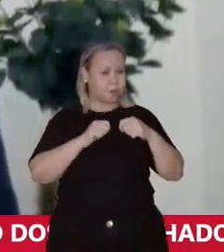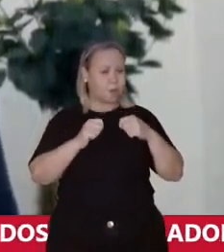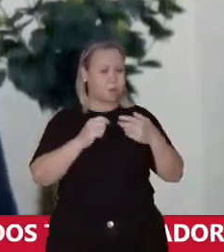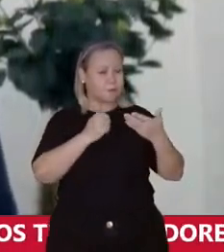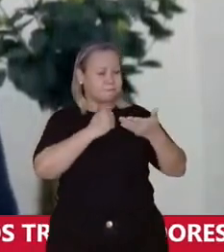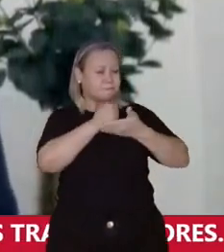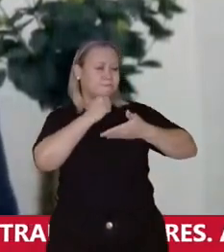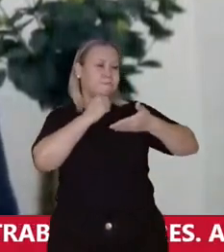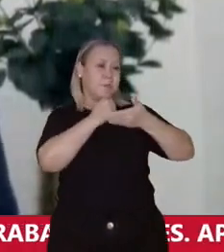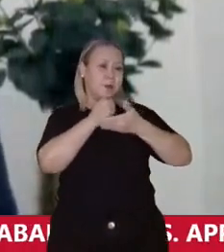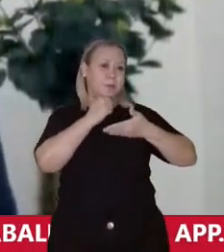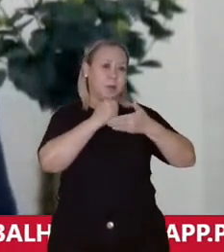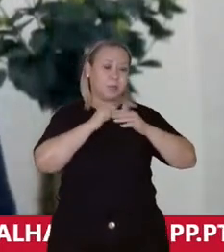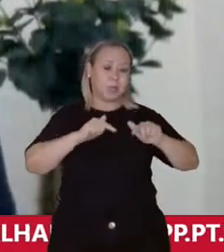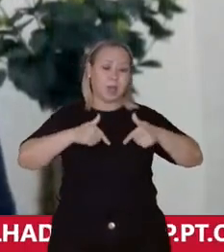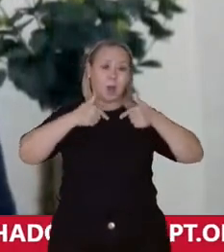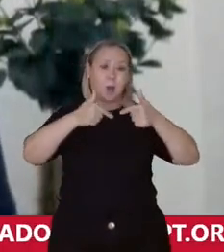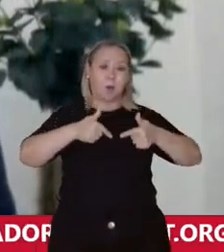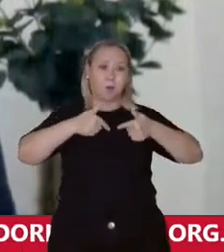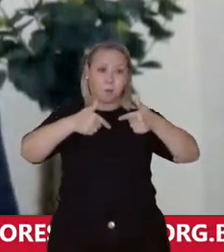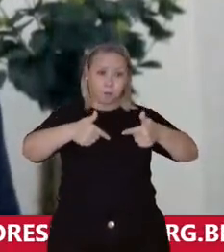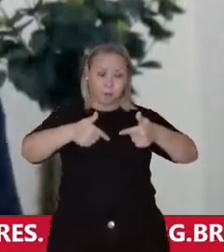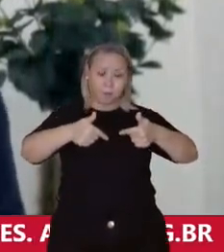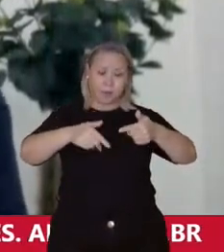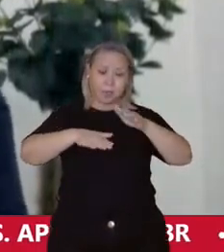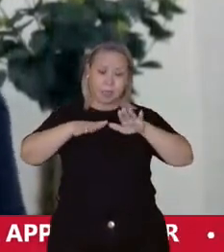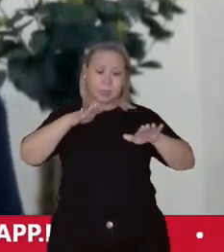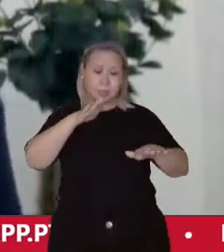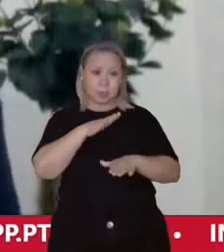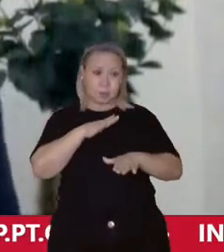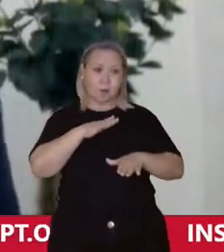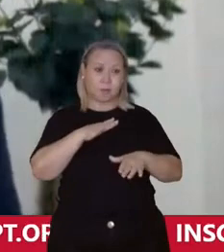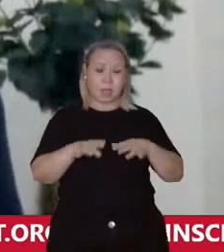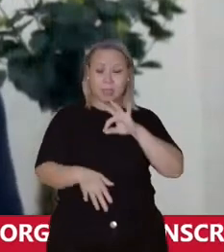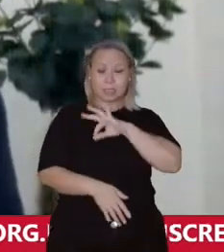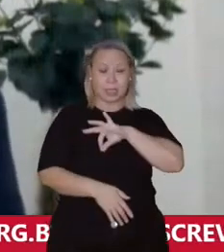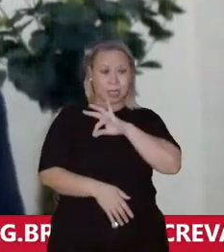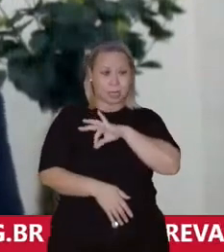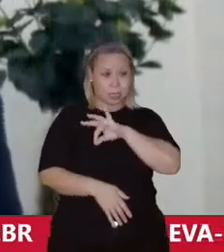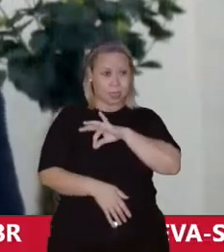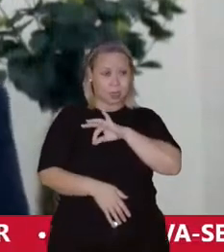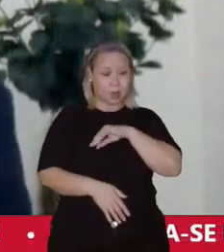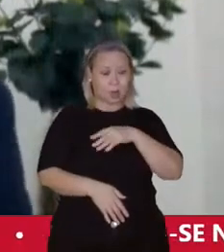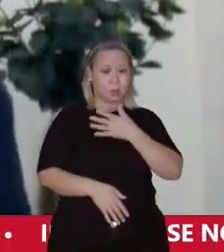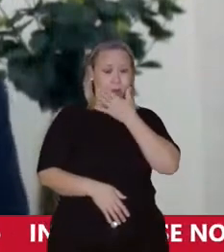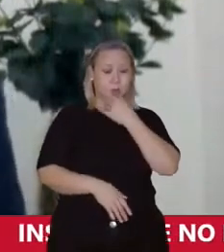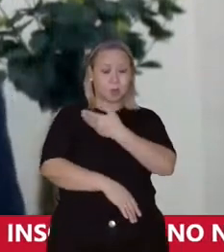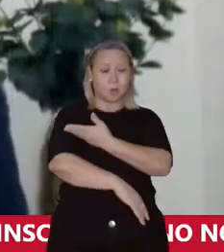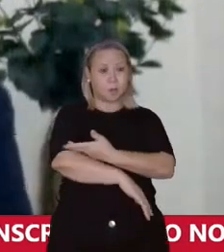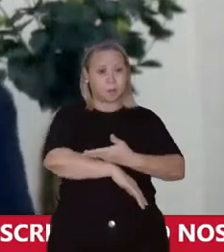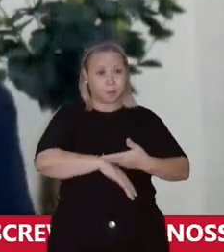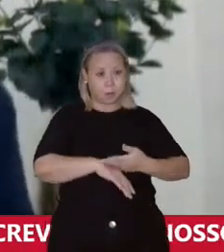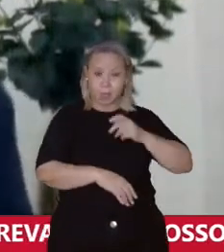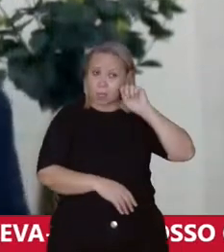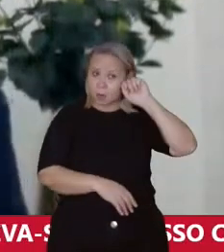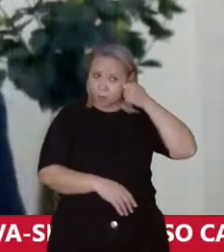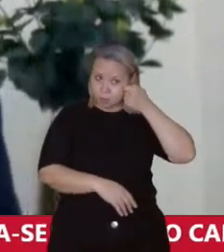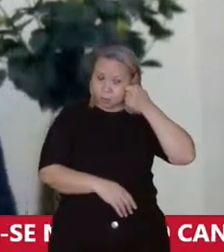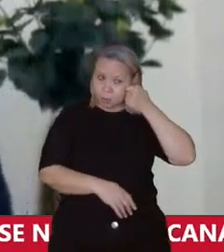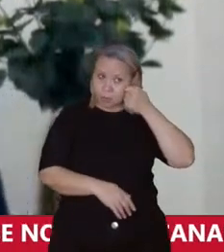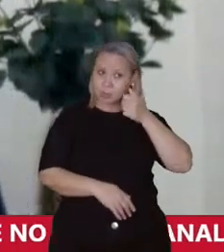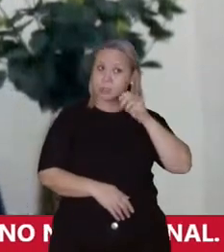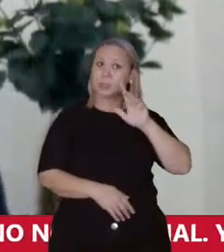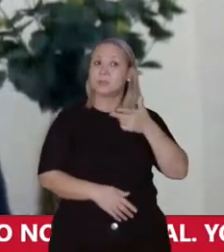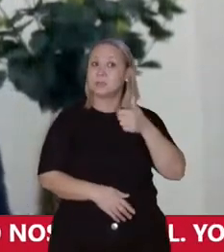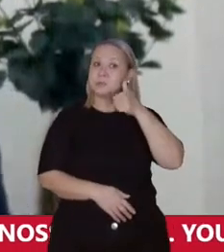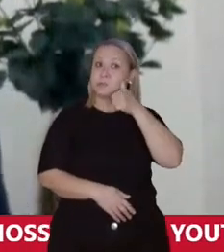fundamental enfrentar a desigualdade salarial entre os homens brancos e os negros e as